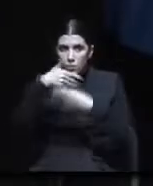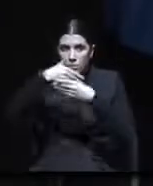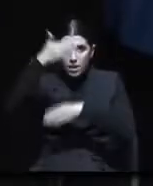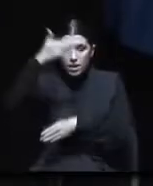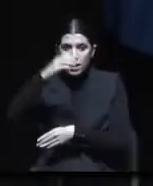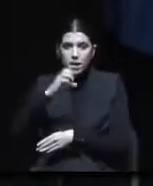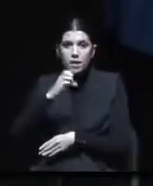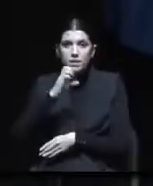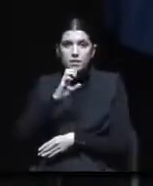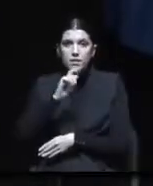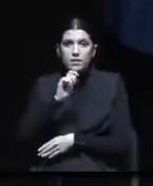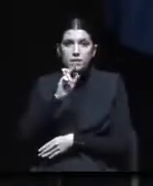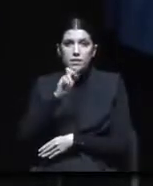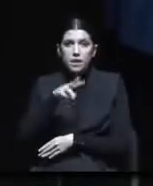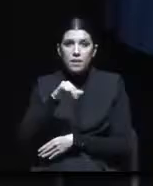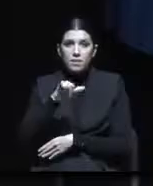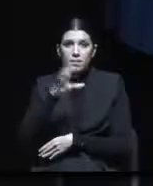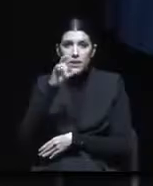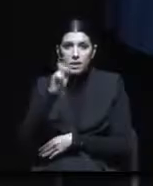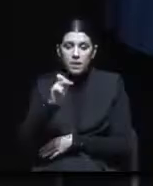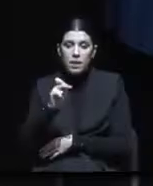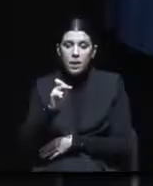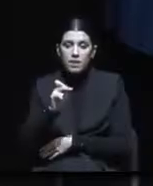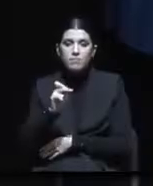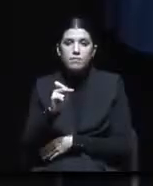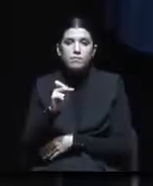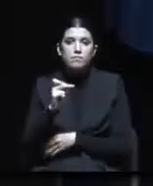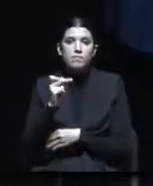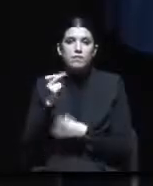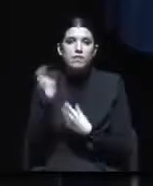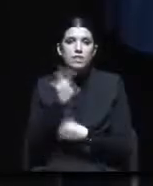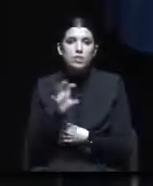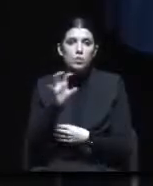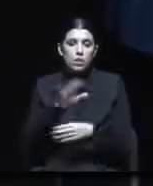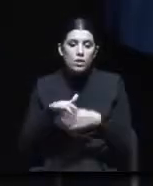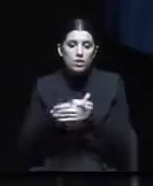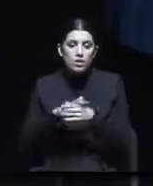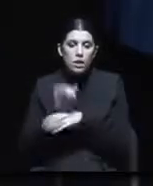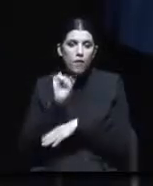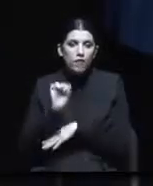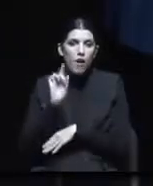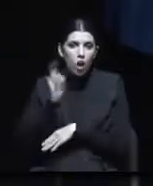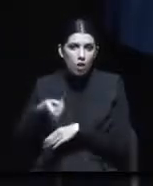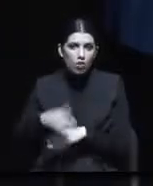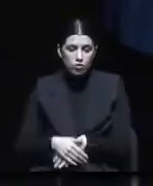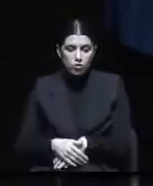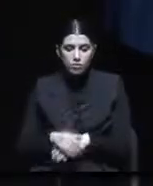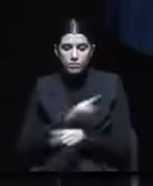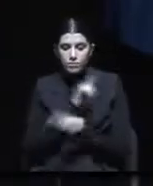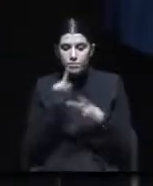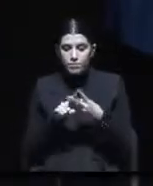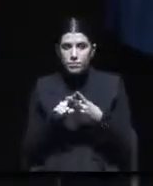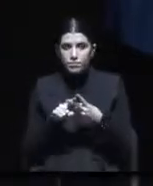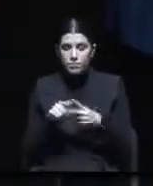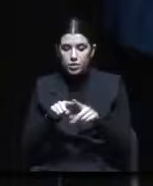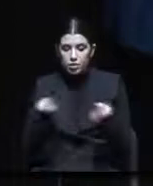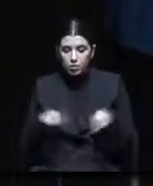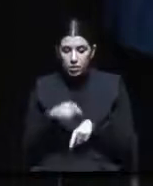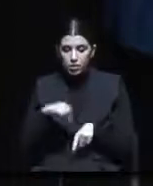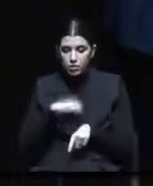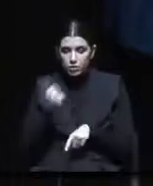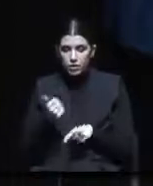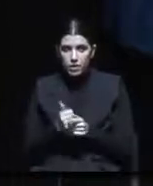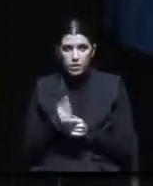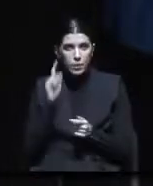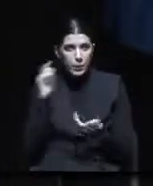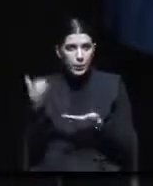cerâmica. O segundo tema que trazemos diz respeito à gestão e manutenção de espaços verdes. Na audição